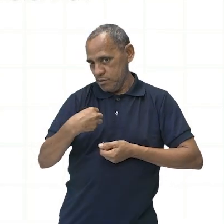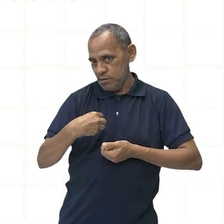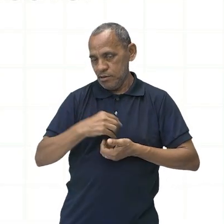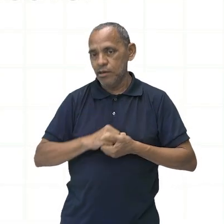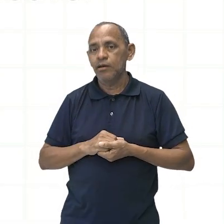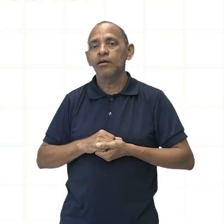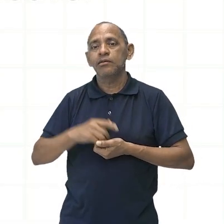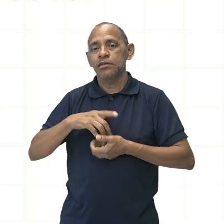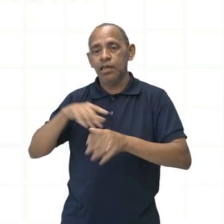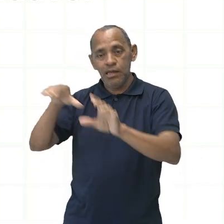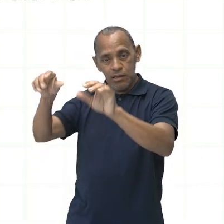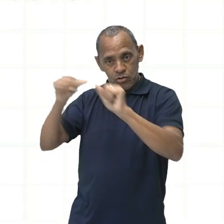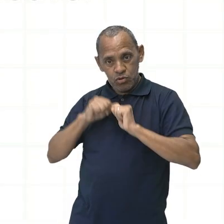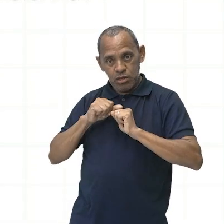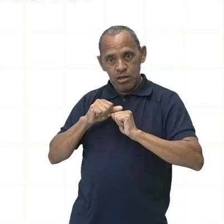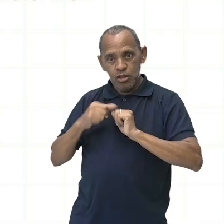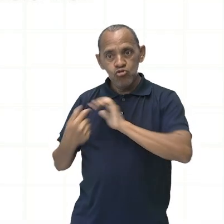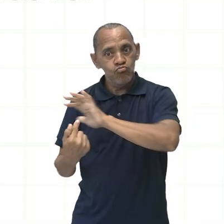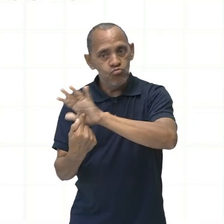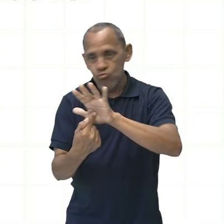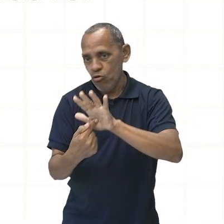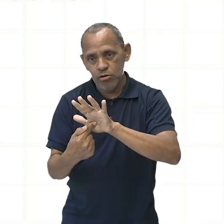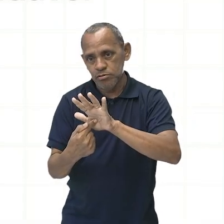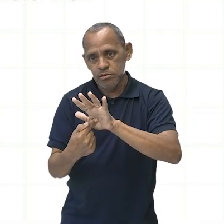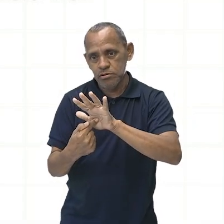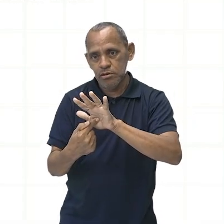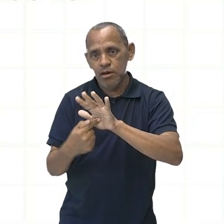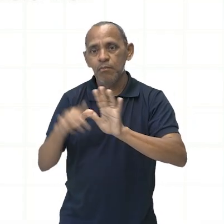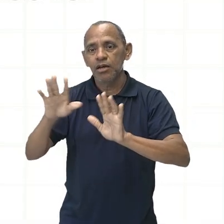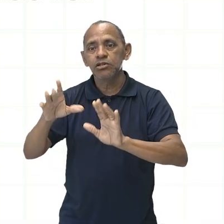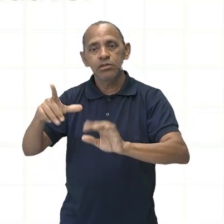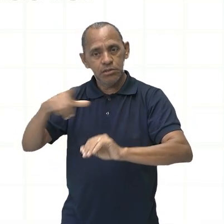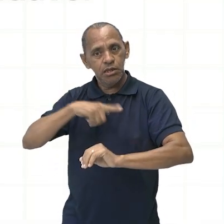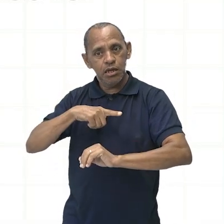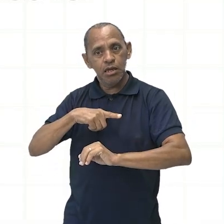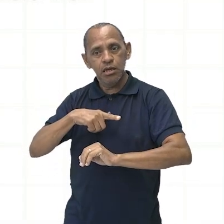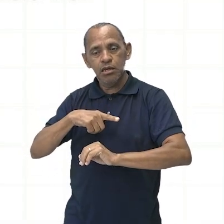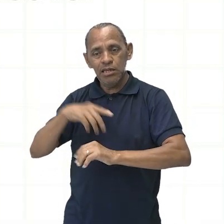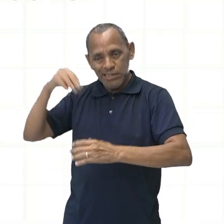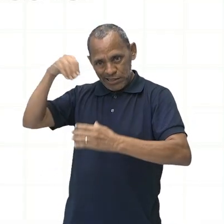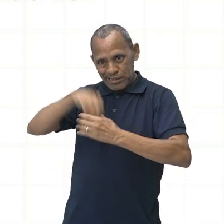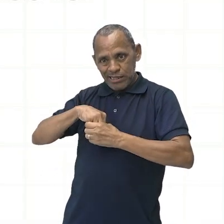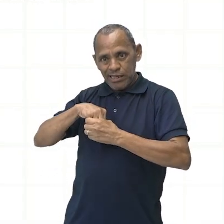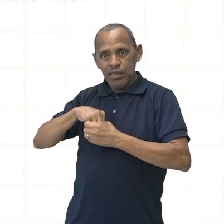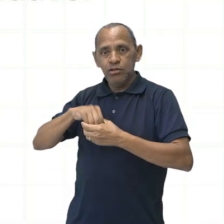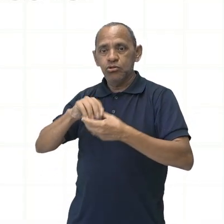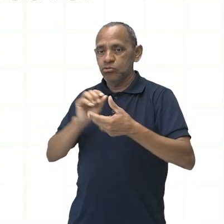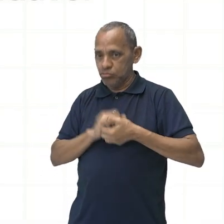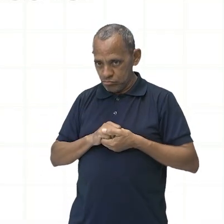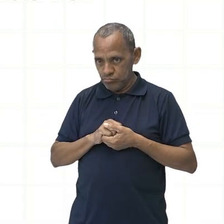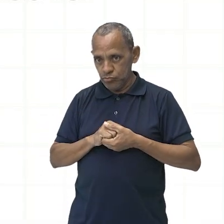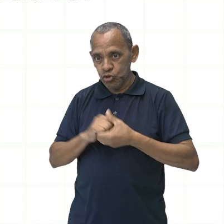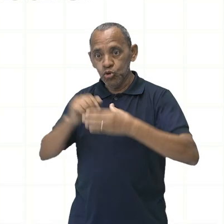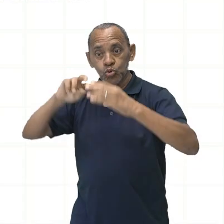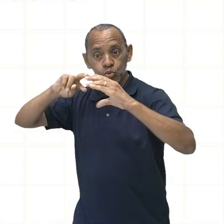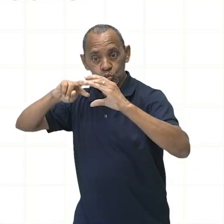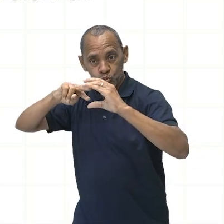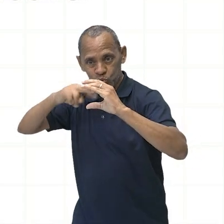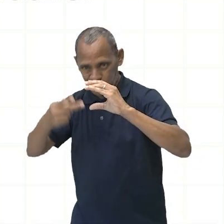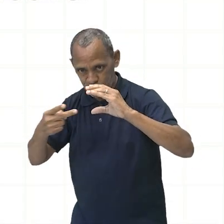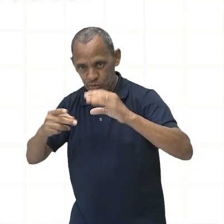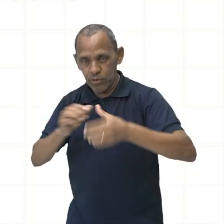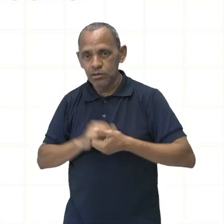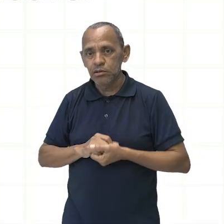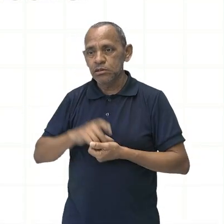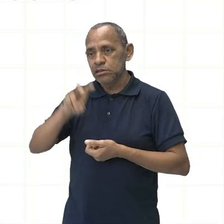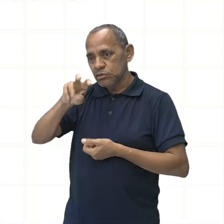seja, ela não exibe a doença, mas ela carrega dentro do seu genoma esse gene. Tem 50% de chance